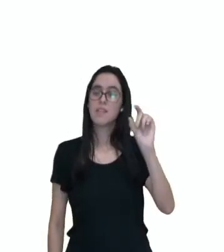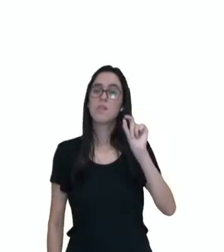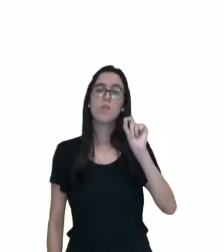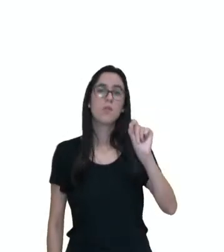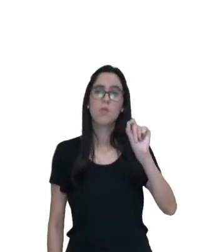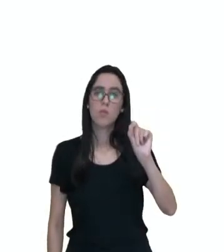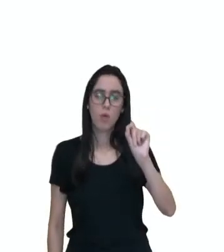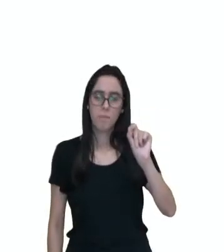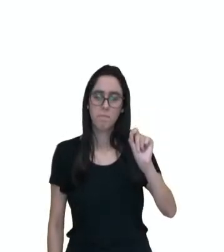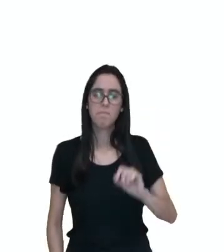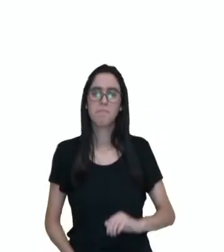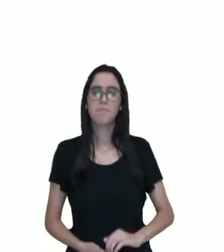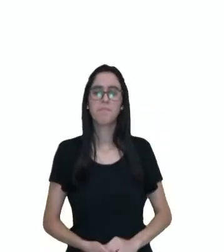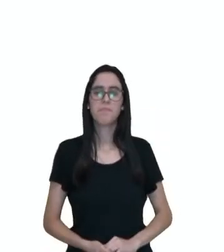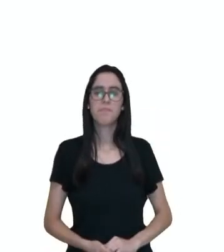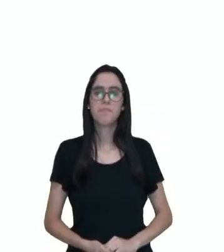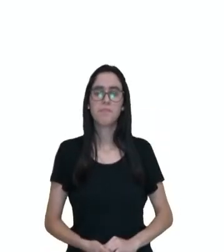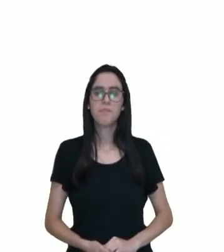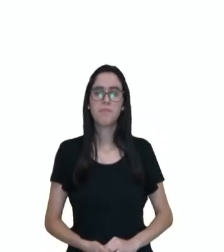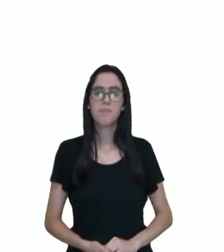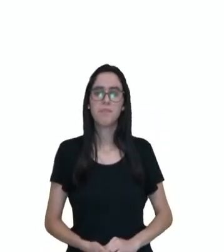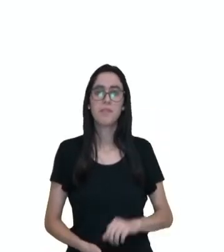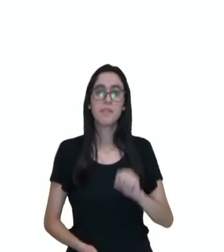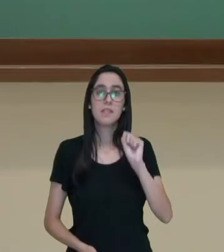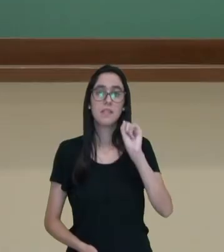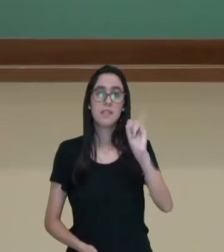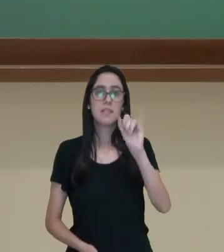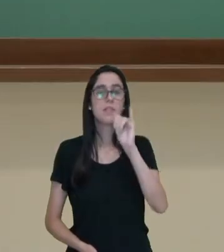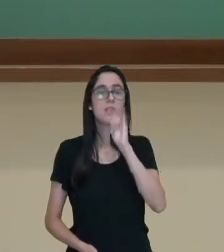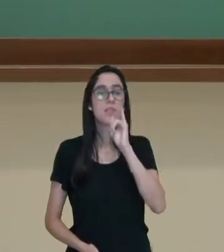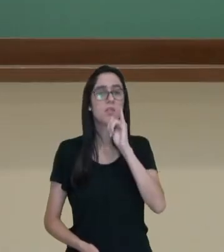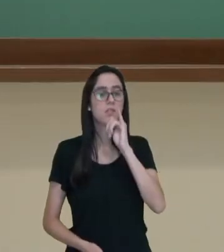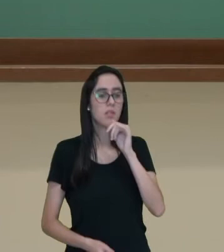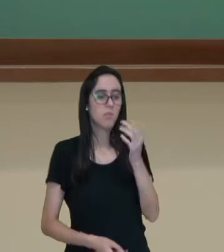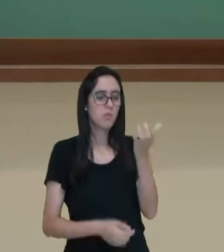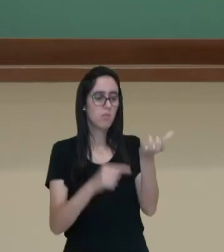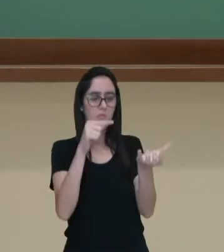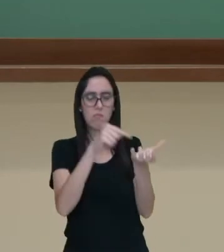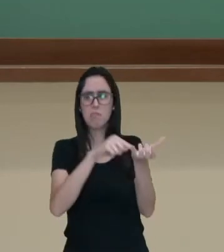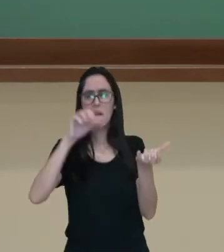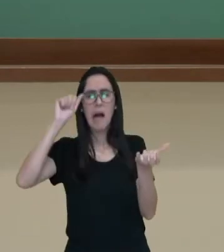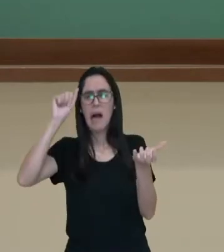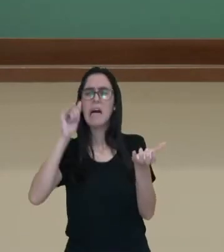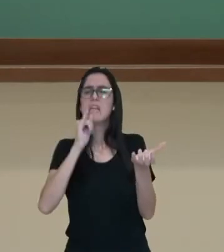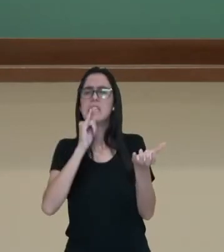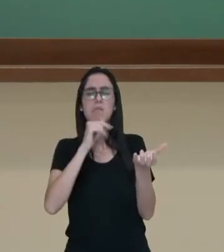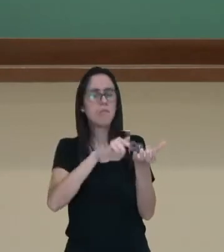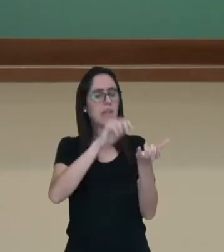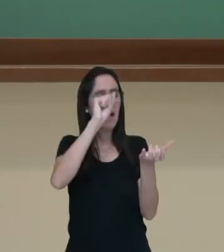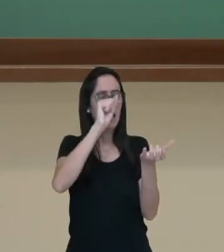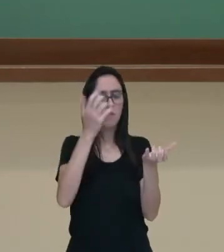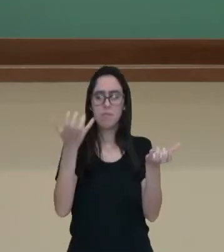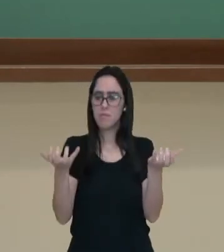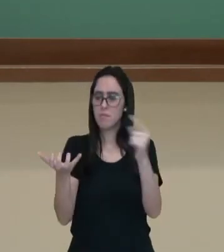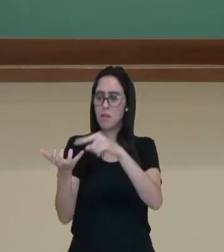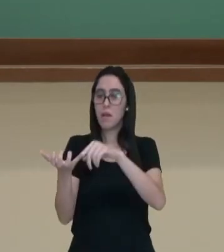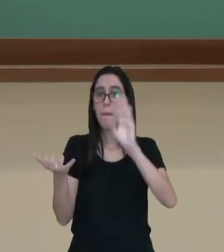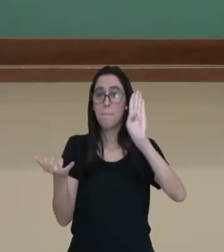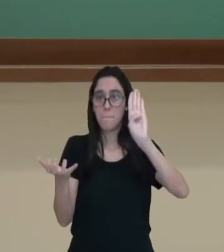seguinte: se você pegar um corpo A, aqui na minha mão tem um corpo A, na outra mão tem um corpo